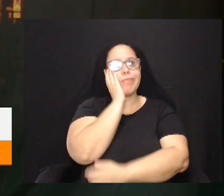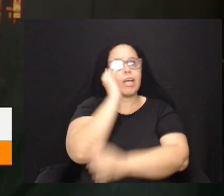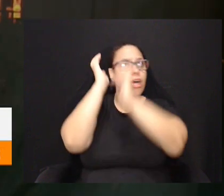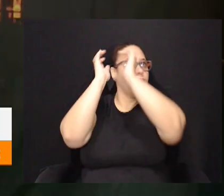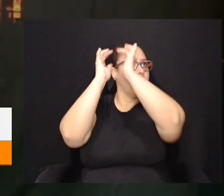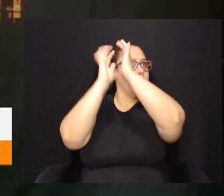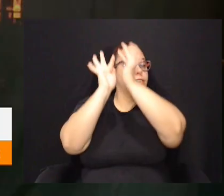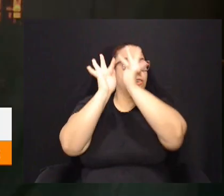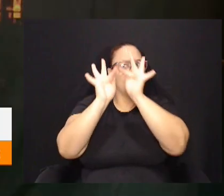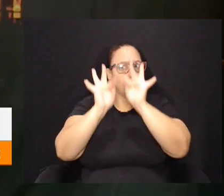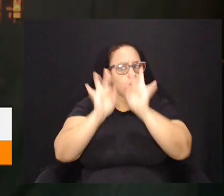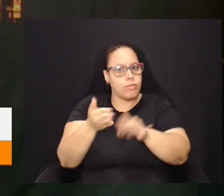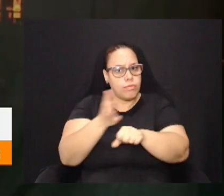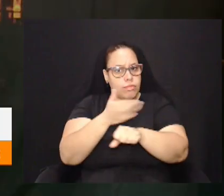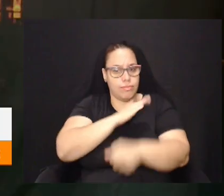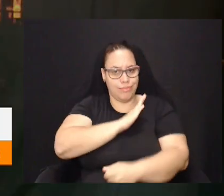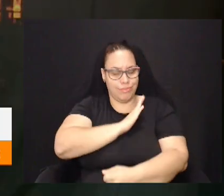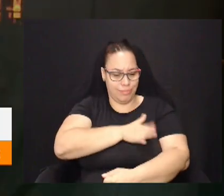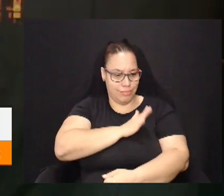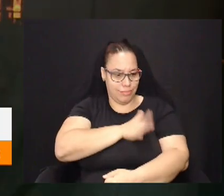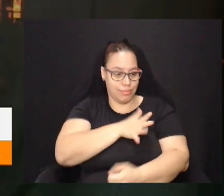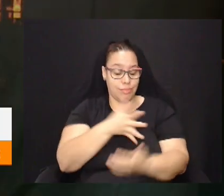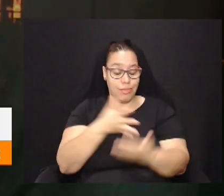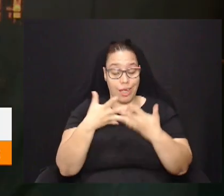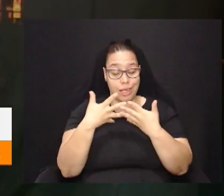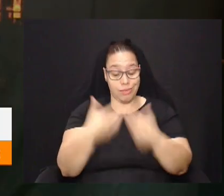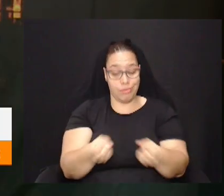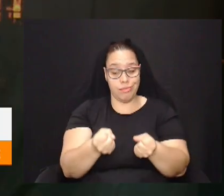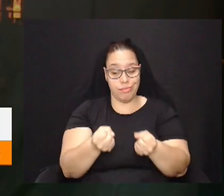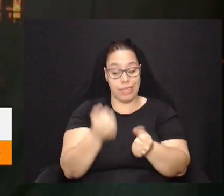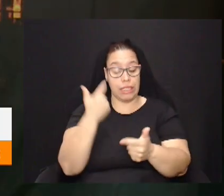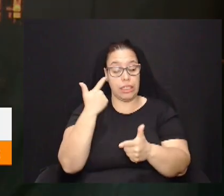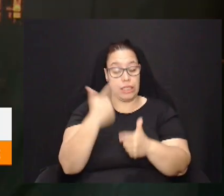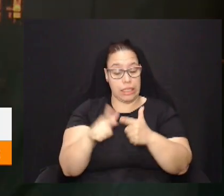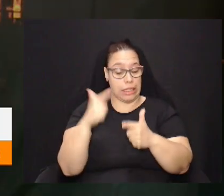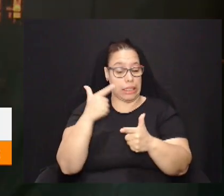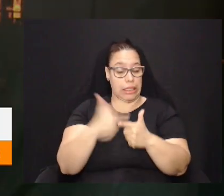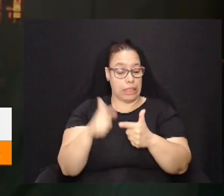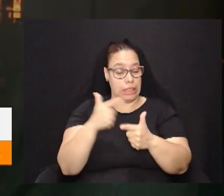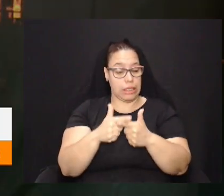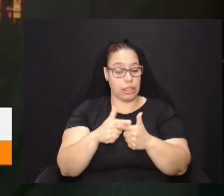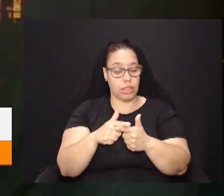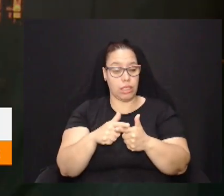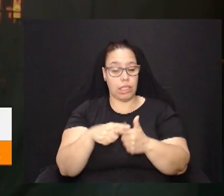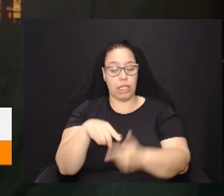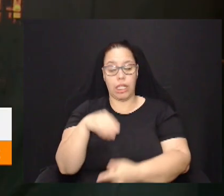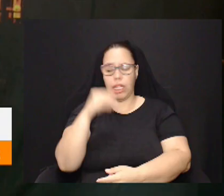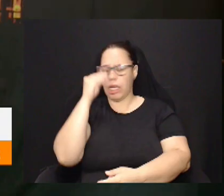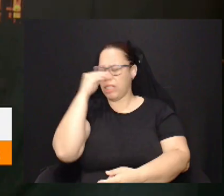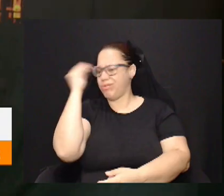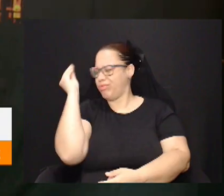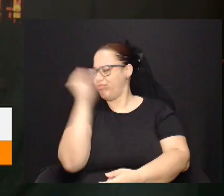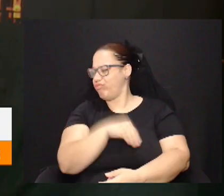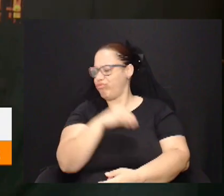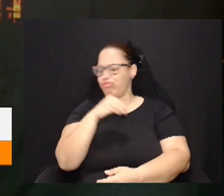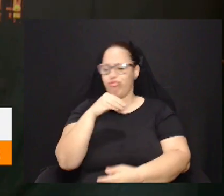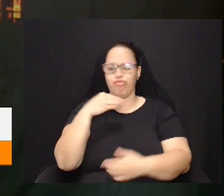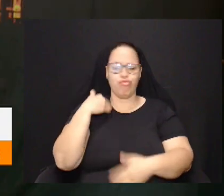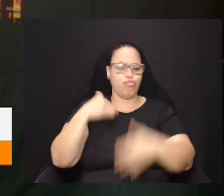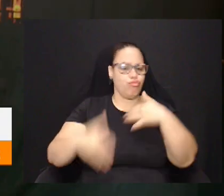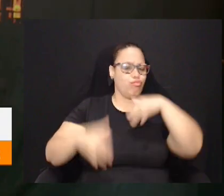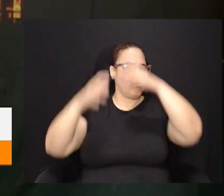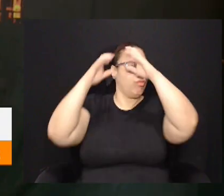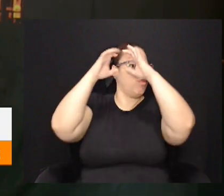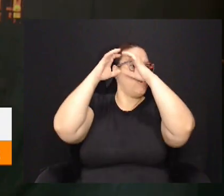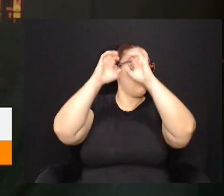do coração aceitar. Aí o problema começa quando a gente ignora os sinais do corpo e da mente, para a gente manter uma estrutura que